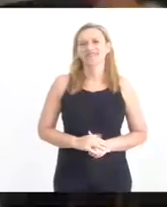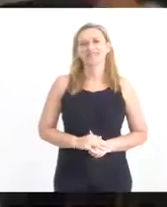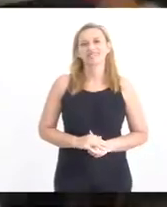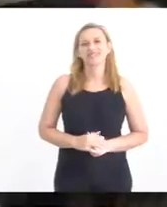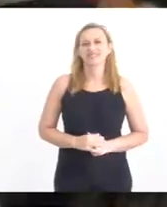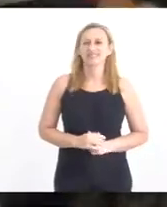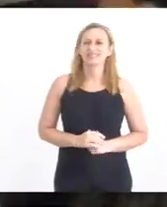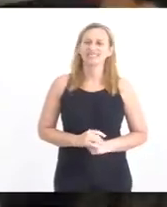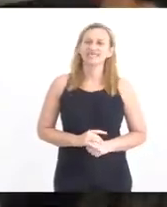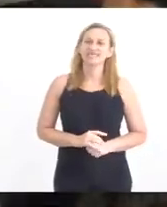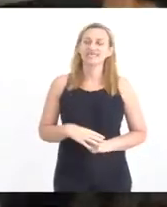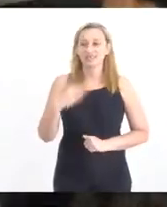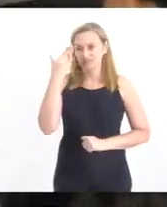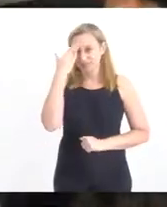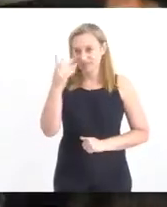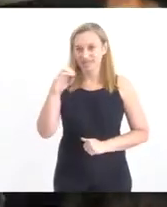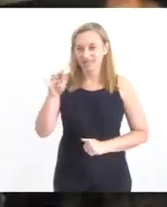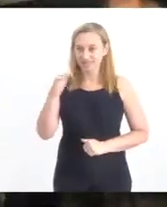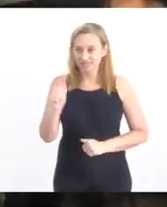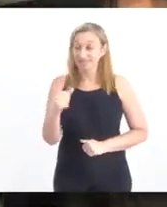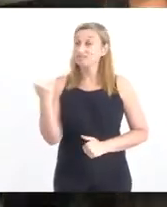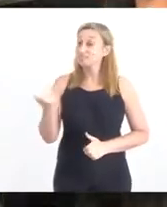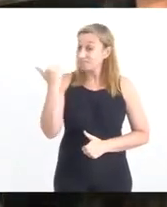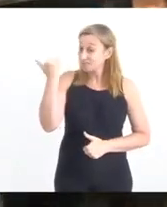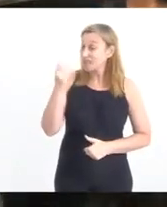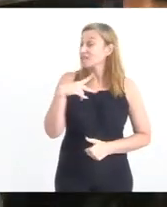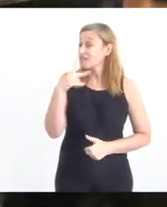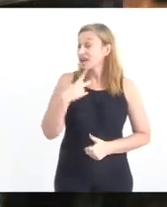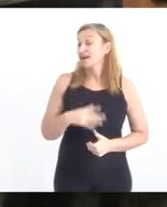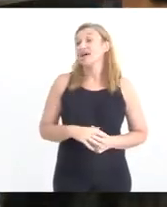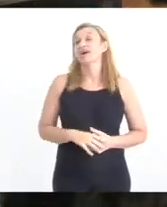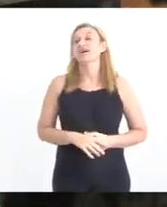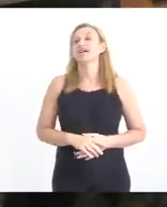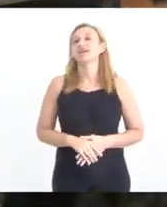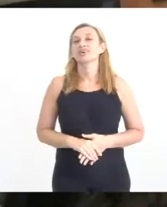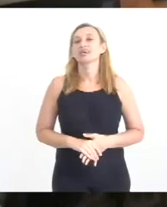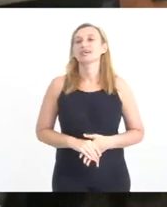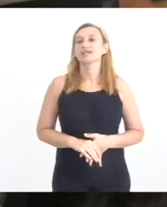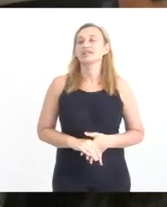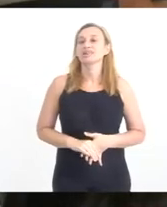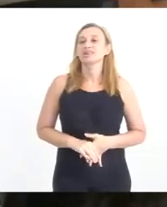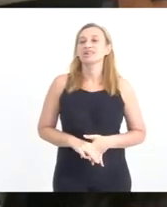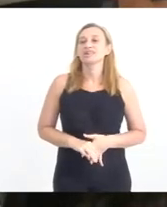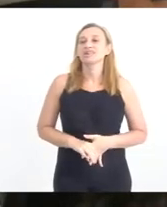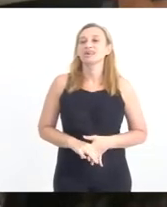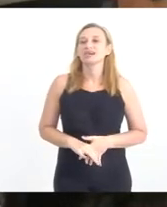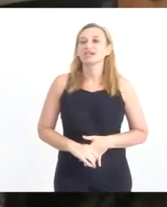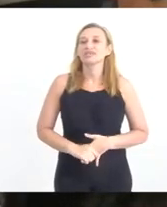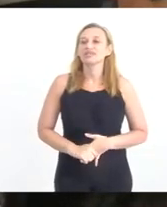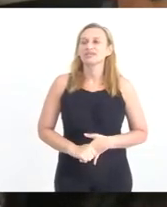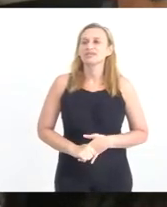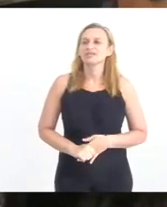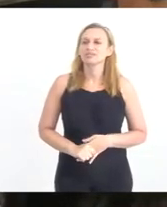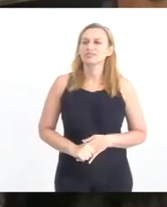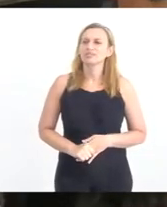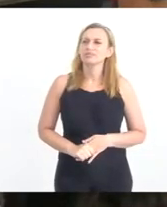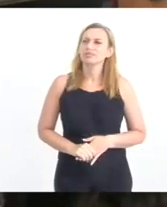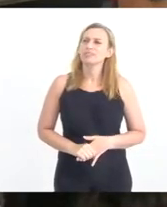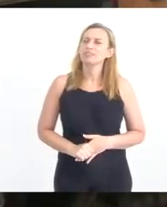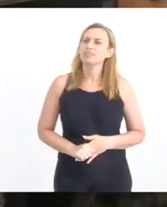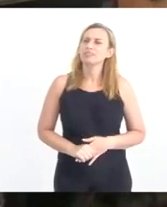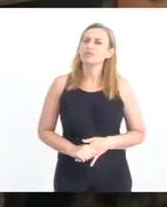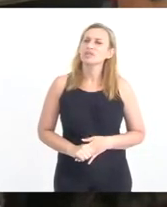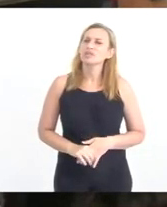obrigada Sandra Quintela super importante dizer e referendar isso que